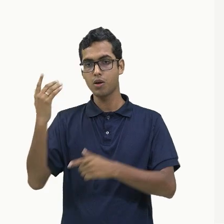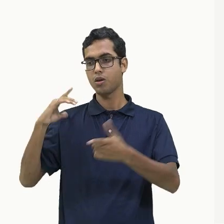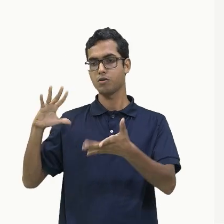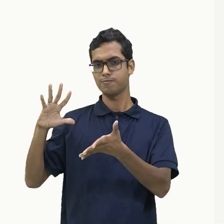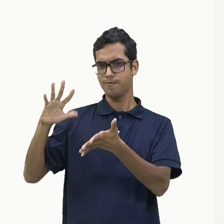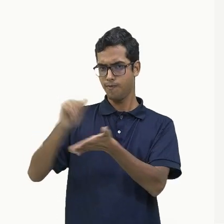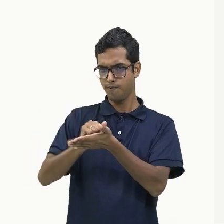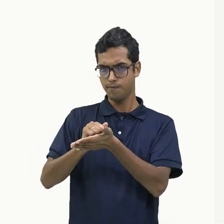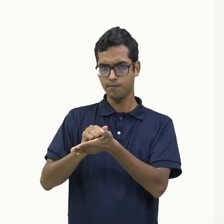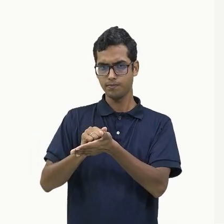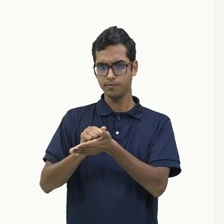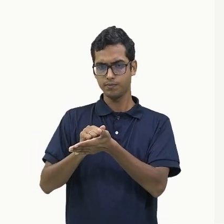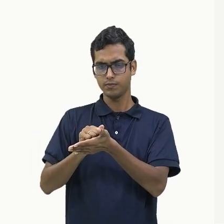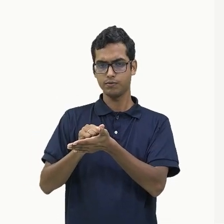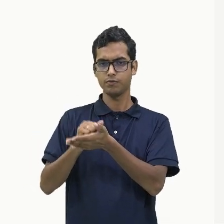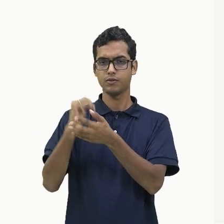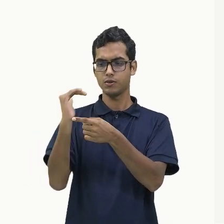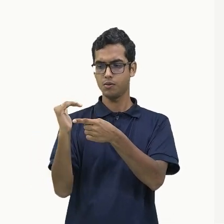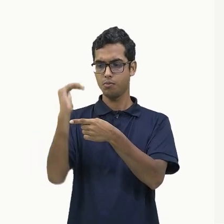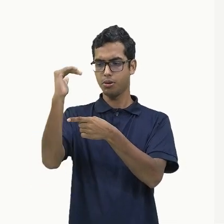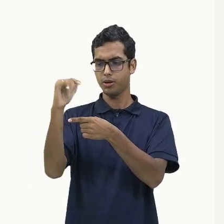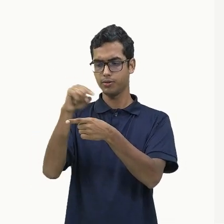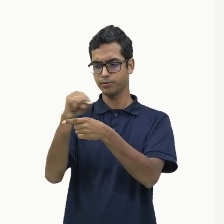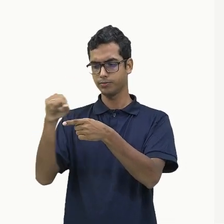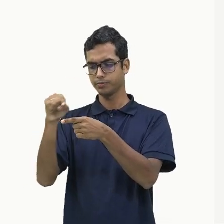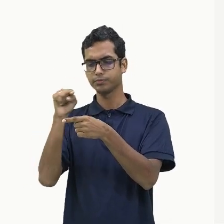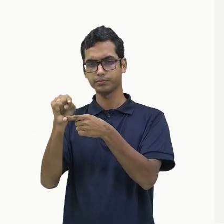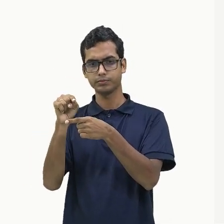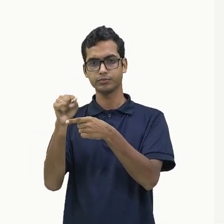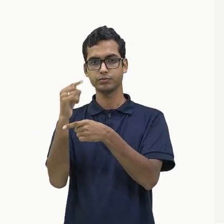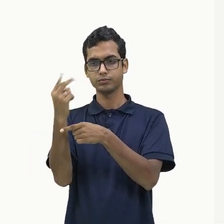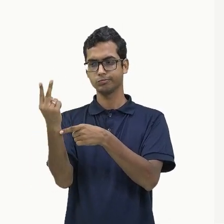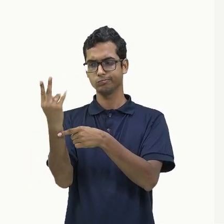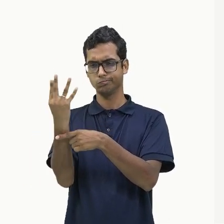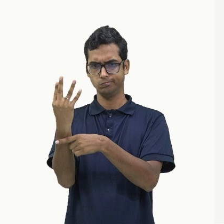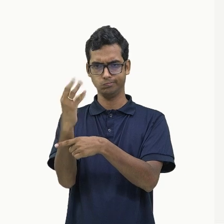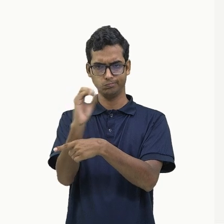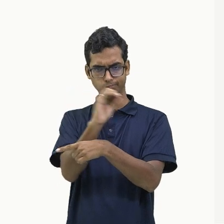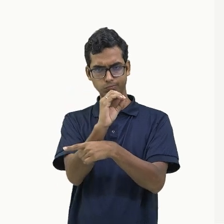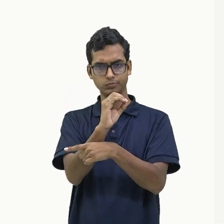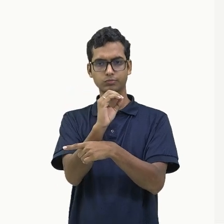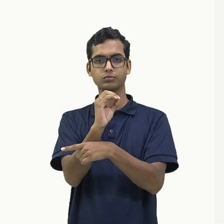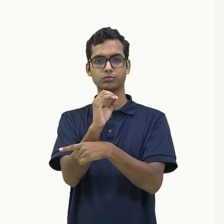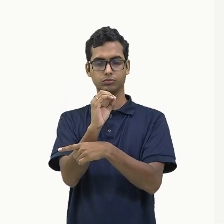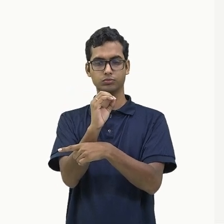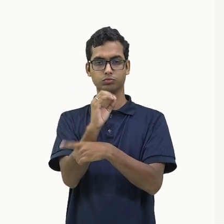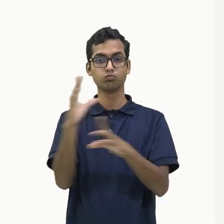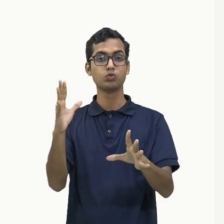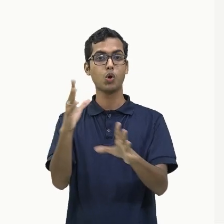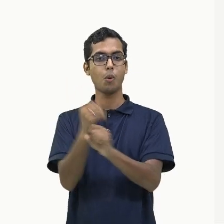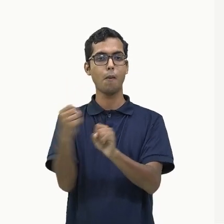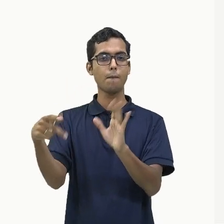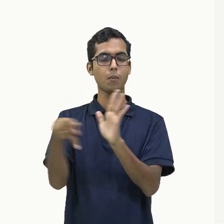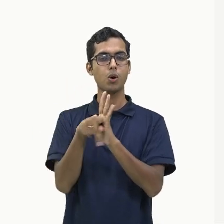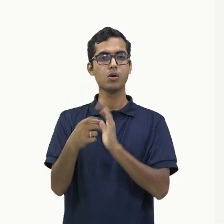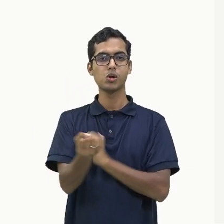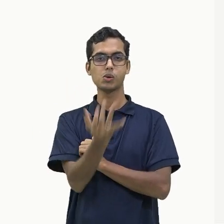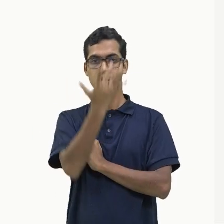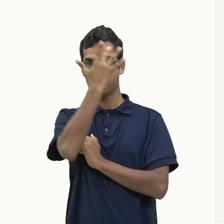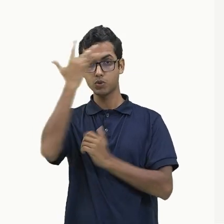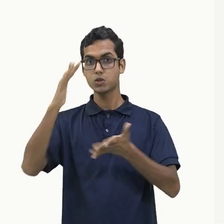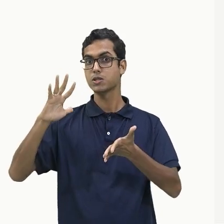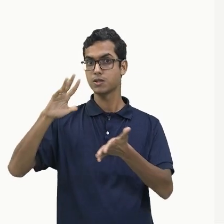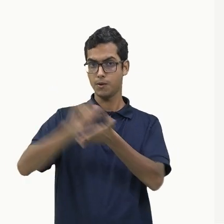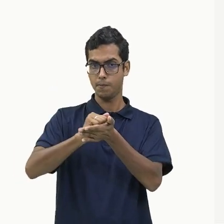na parte de cima da nossa fração. Porque 2.400, ó, é o total de candidatos. Então vai